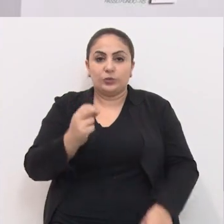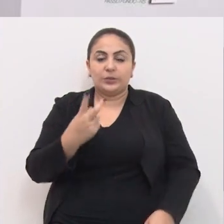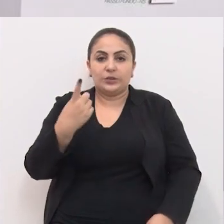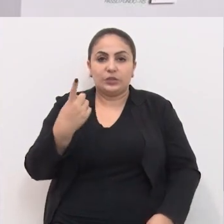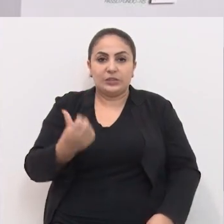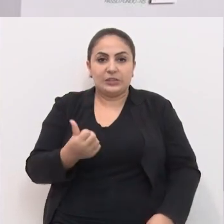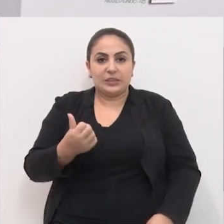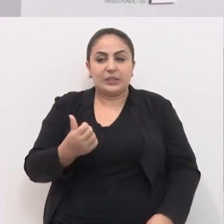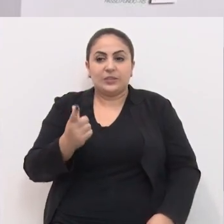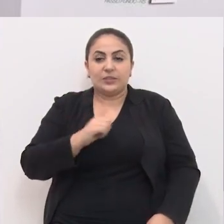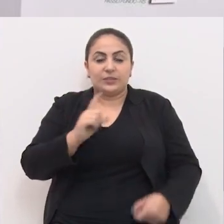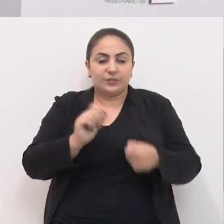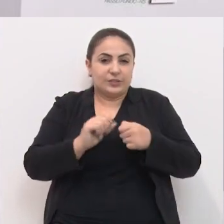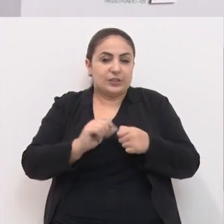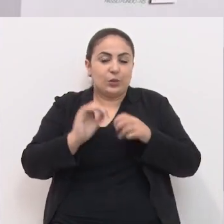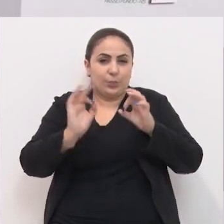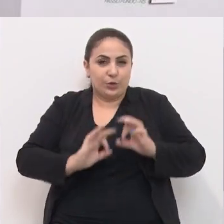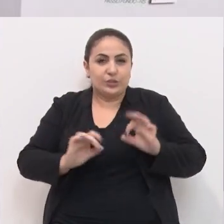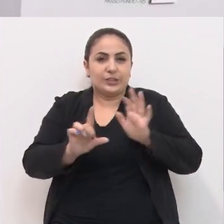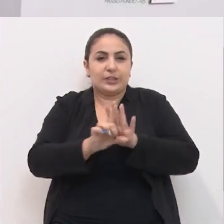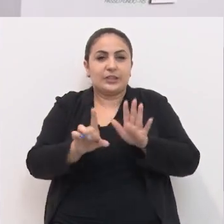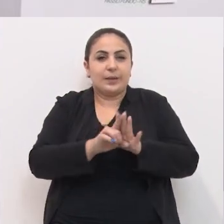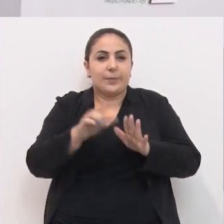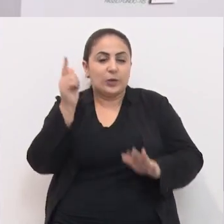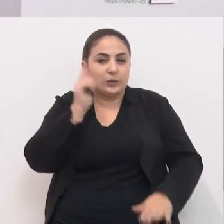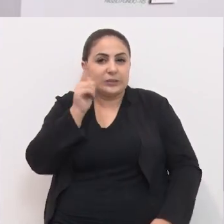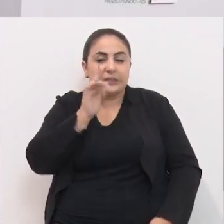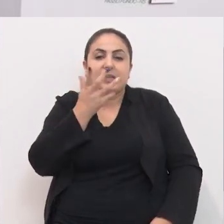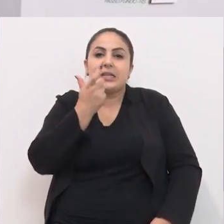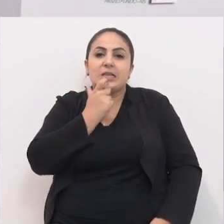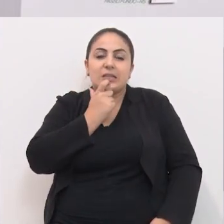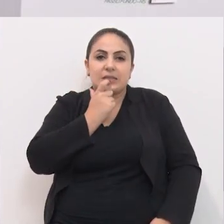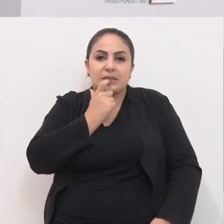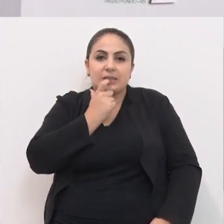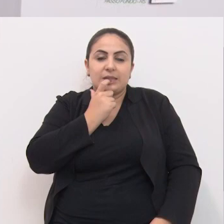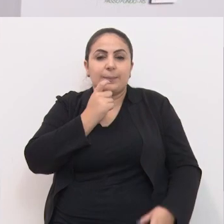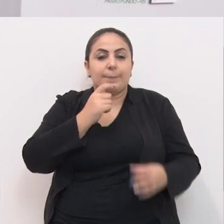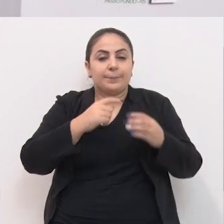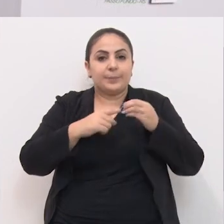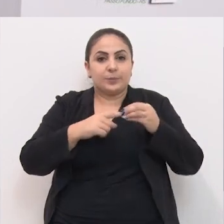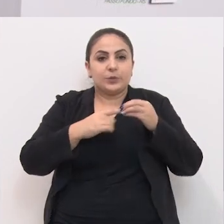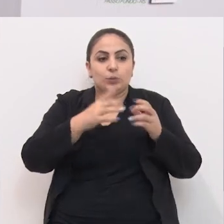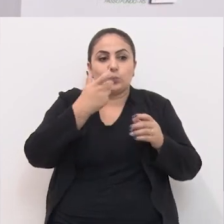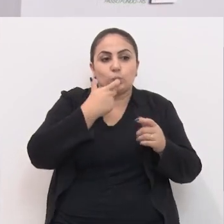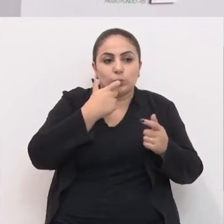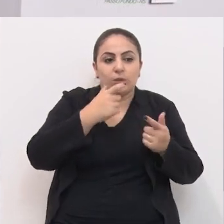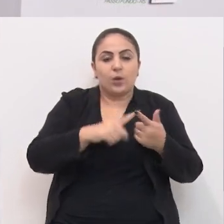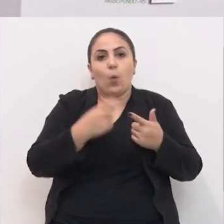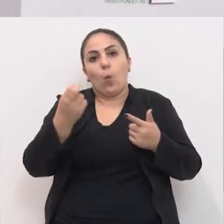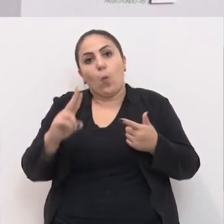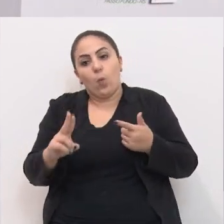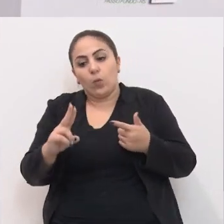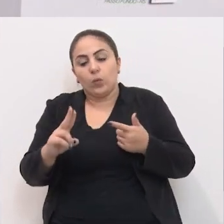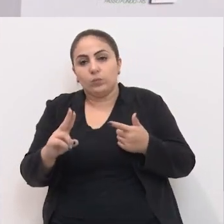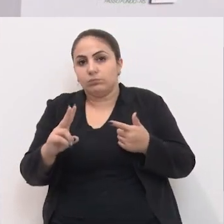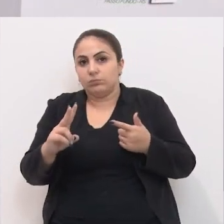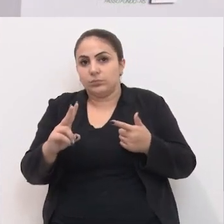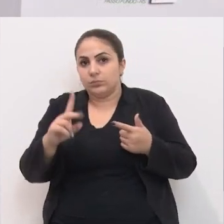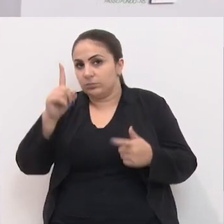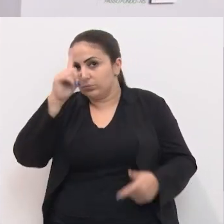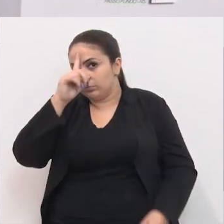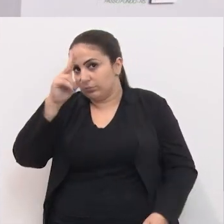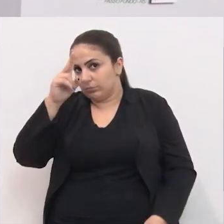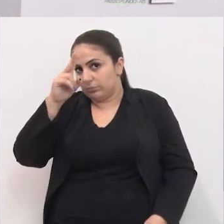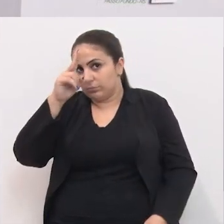de 2016 de sua autoria. Entenda melhor. A lei que dispõe sobre a prioridade de matrícula de alunos